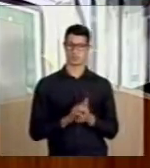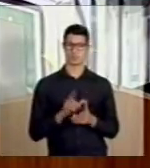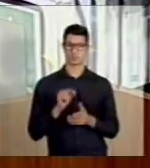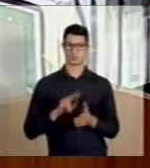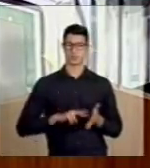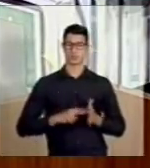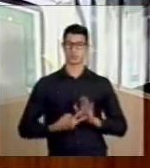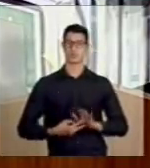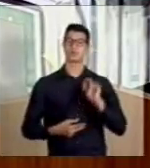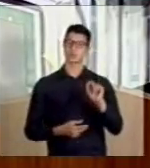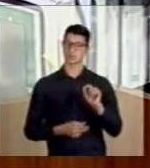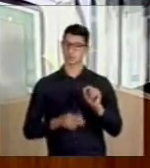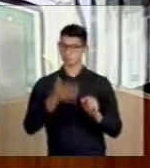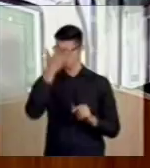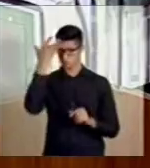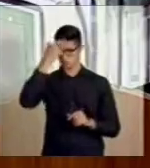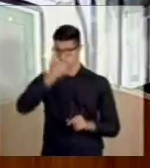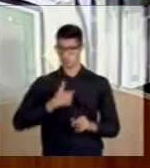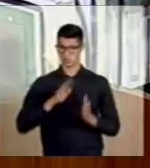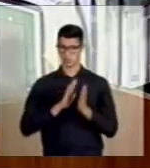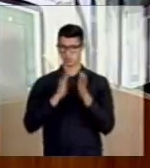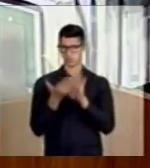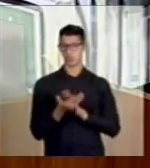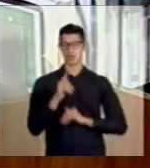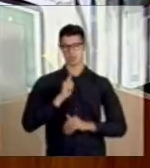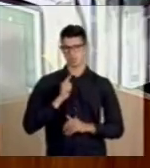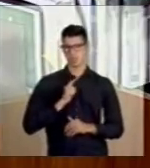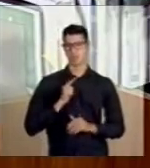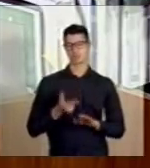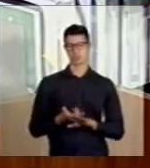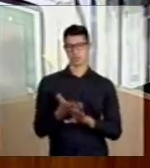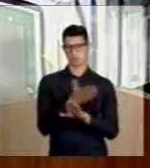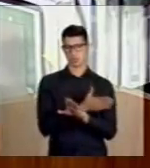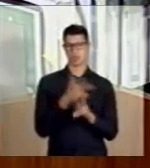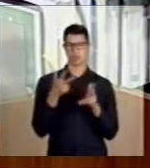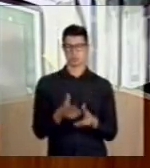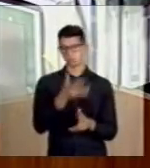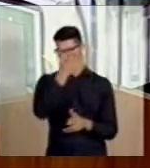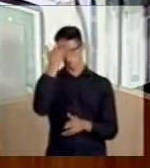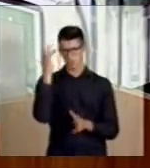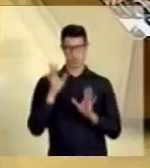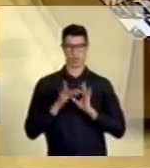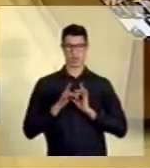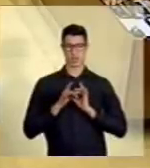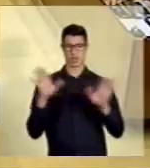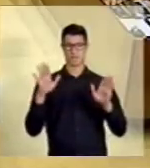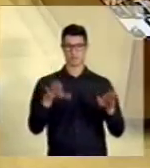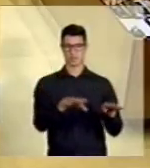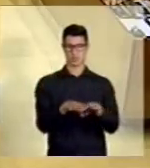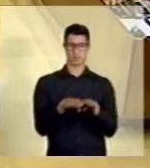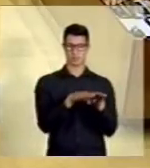Isso significa que os transgêneros têm a prerrogativa, como pessoas livres e